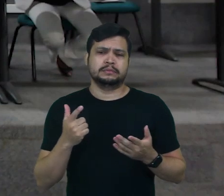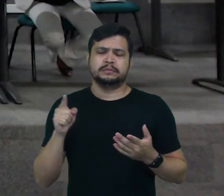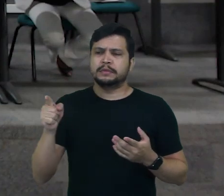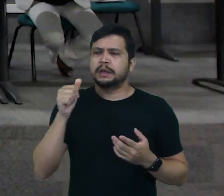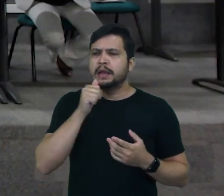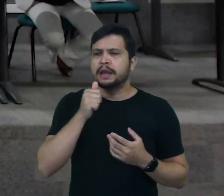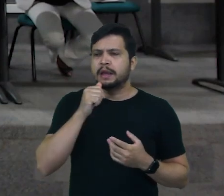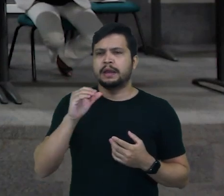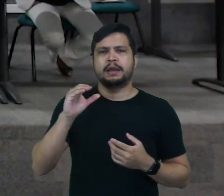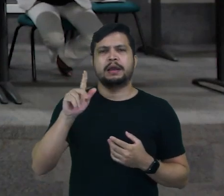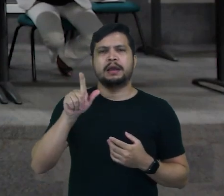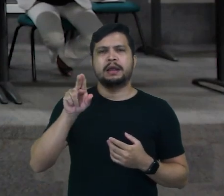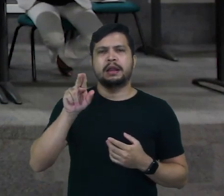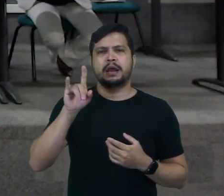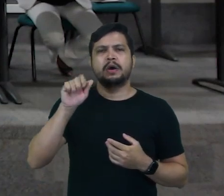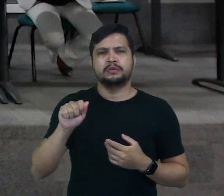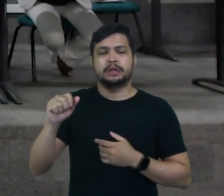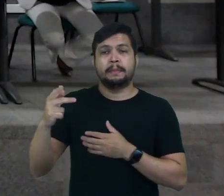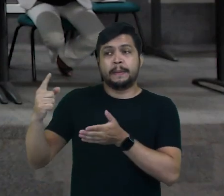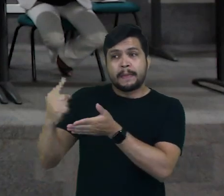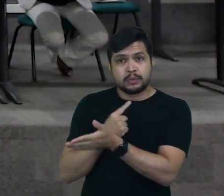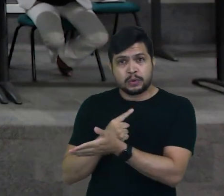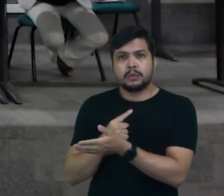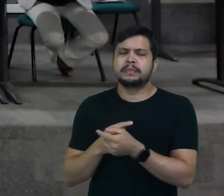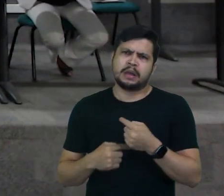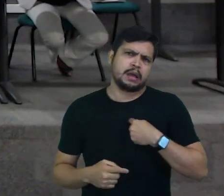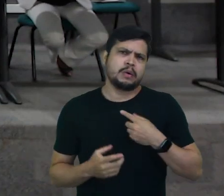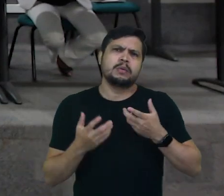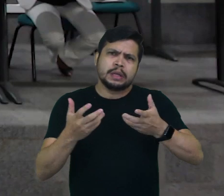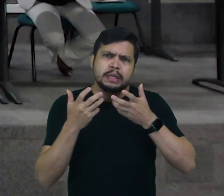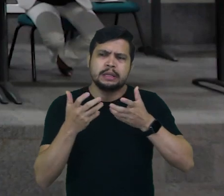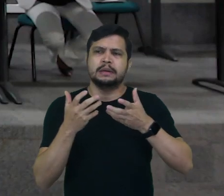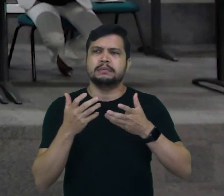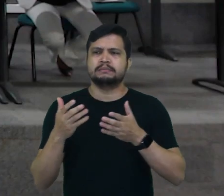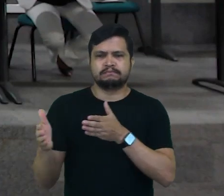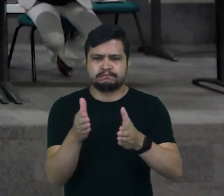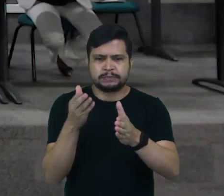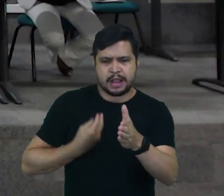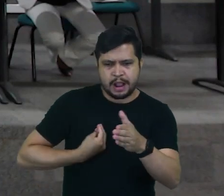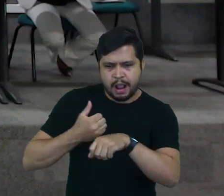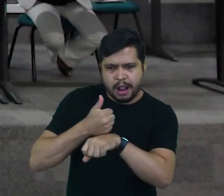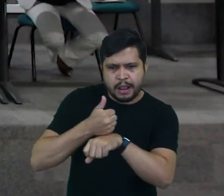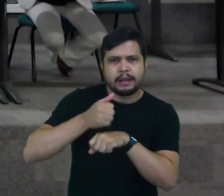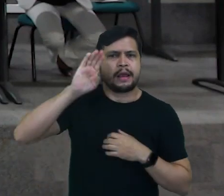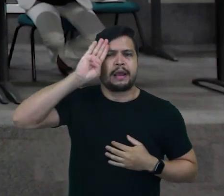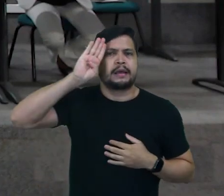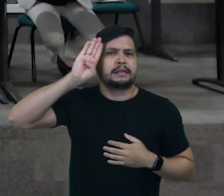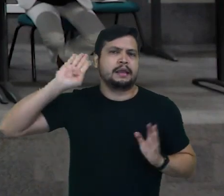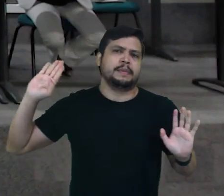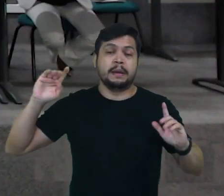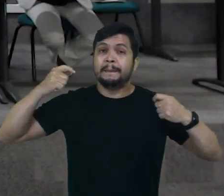quando Claudinha me perguntou, eu falei, eu queria uma carreira acadêmica. Quem quer uma carreira